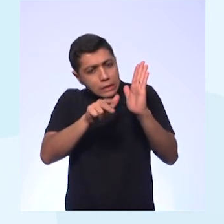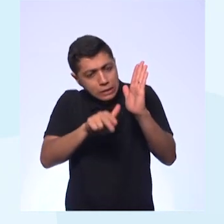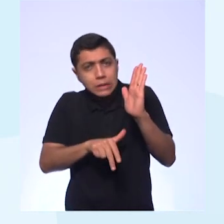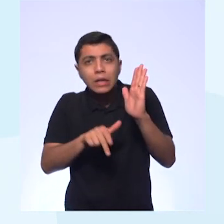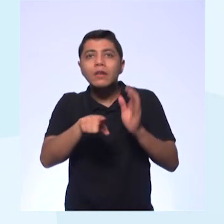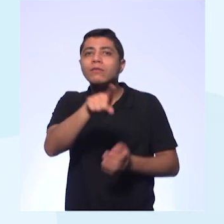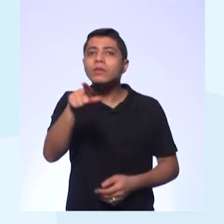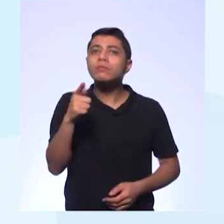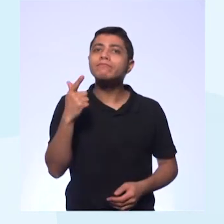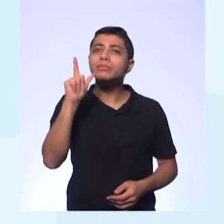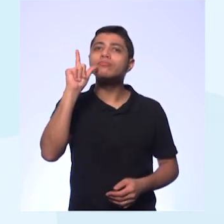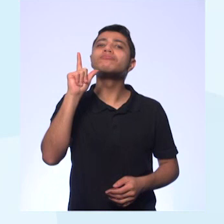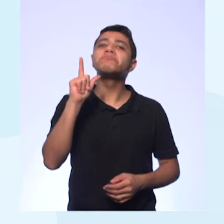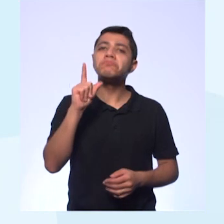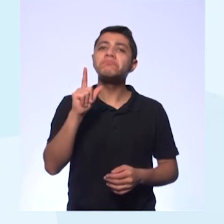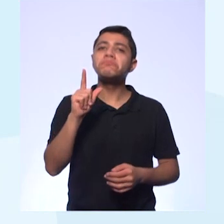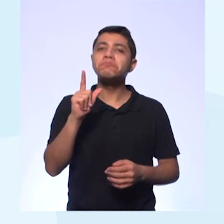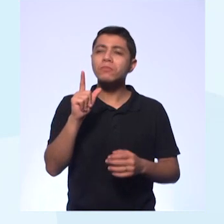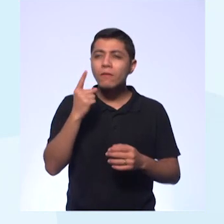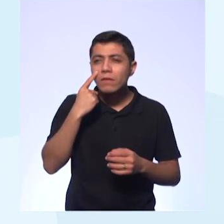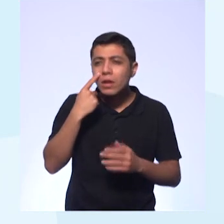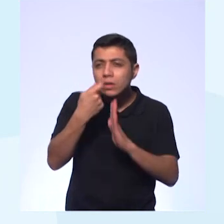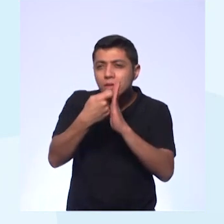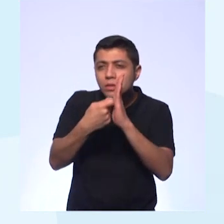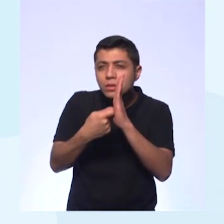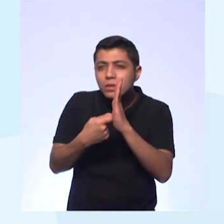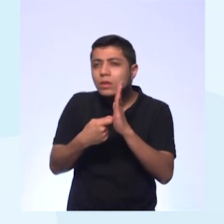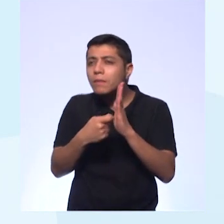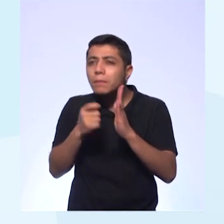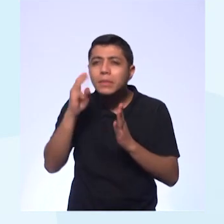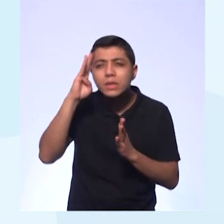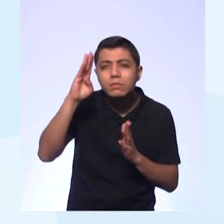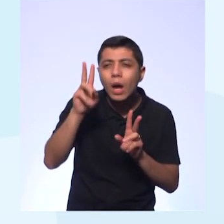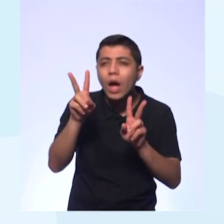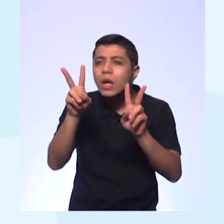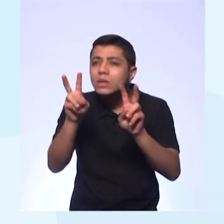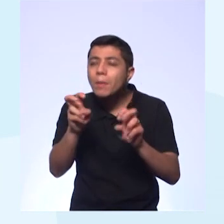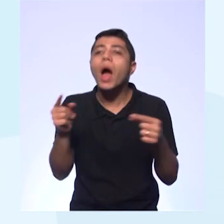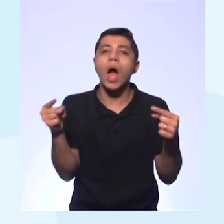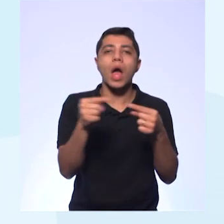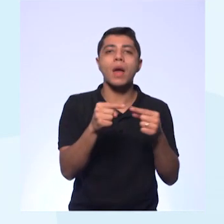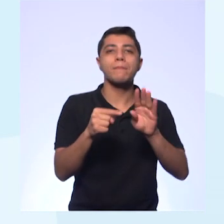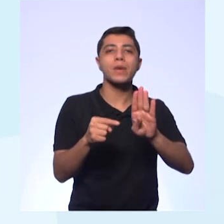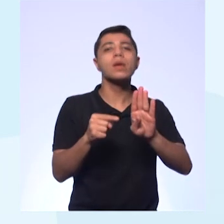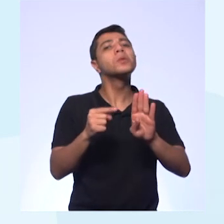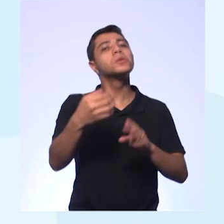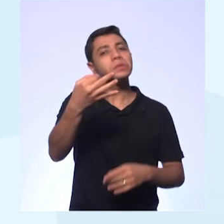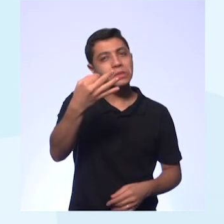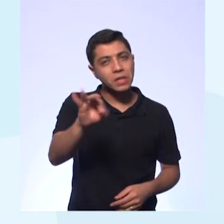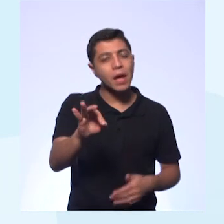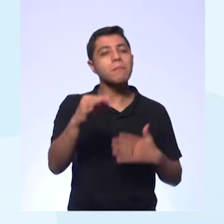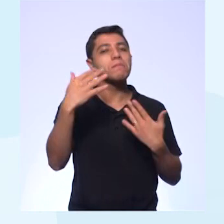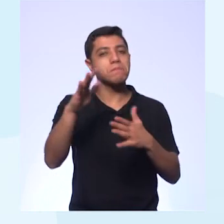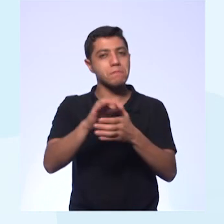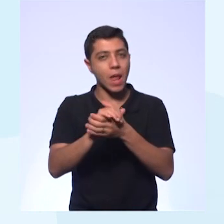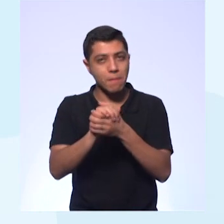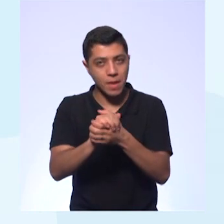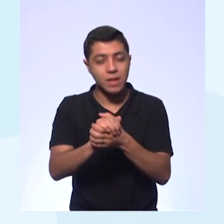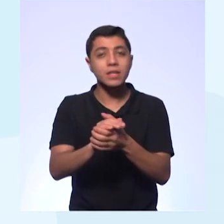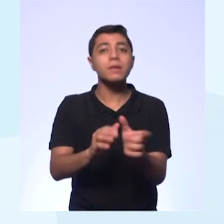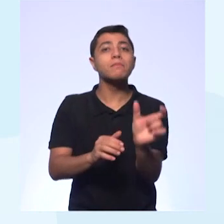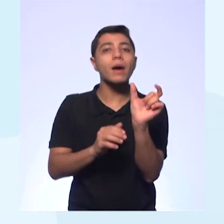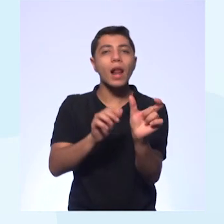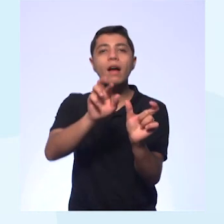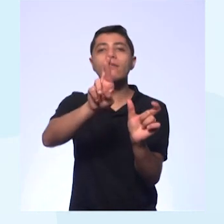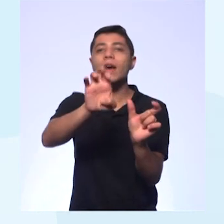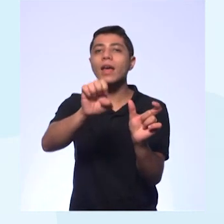e corresponder com tudo que nós vimos sobre a Revolução Francesa. Então, vocês estão de parabéns. A mudança do significado da palavra restaurante